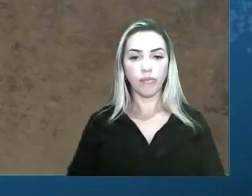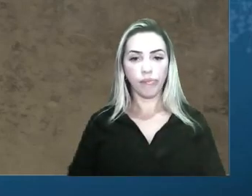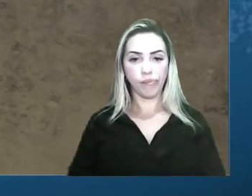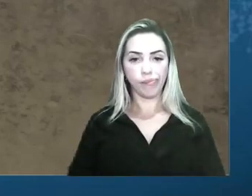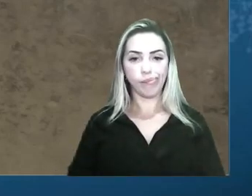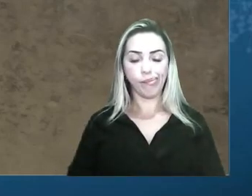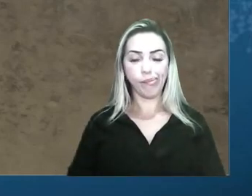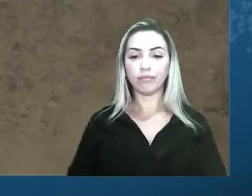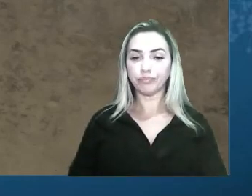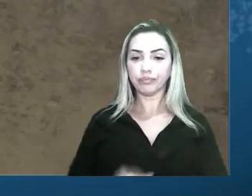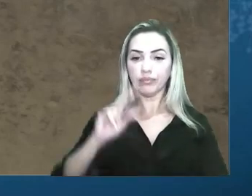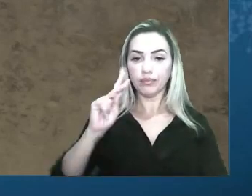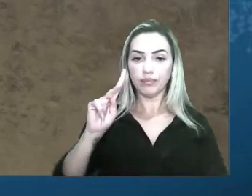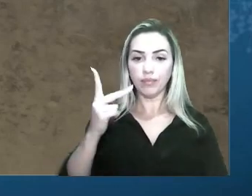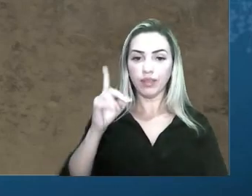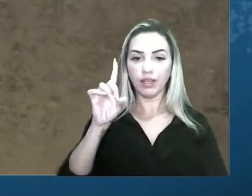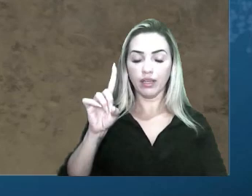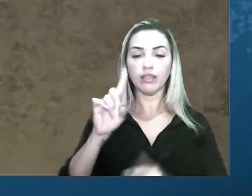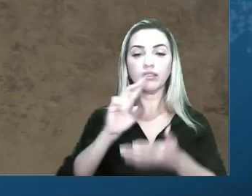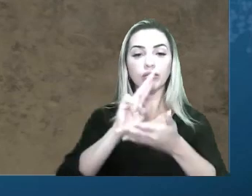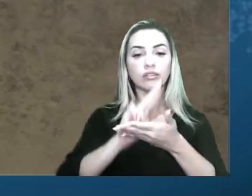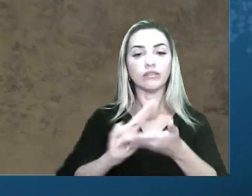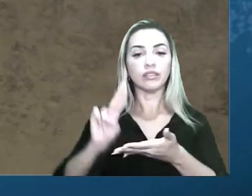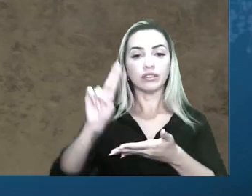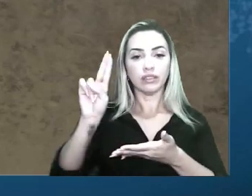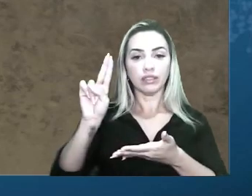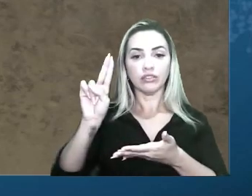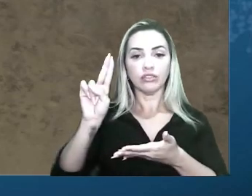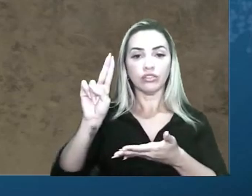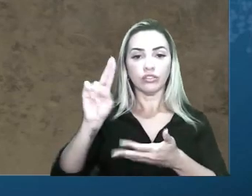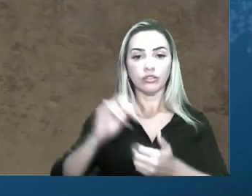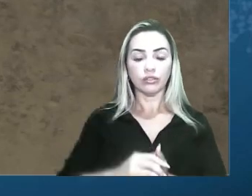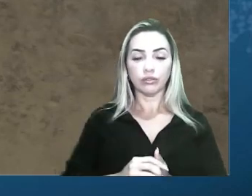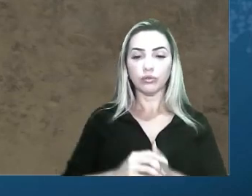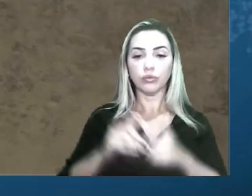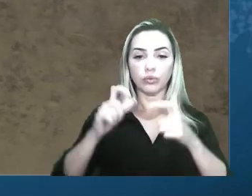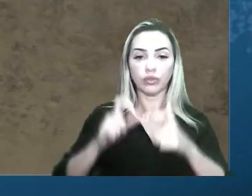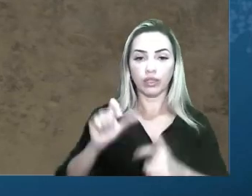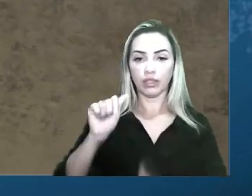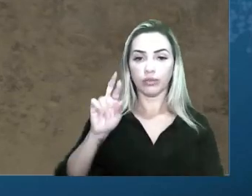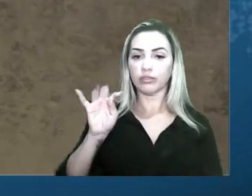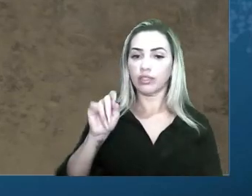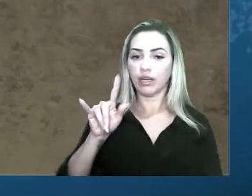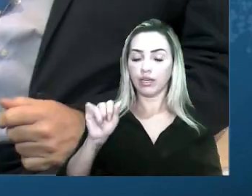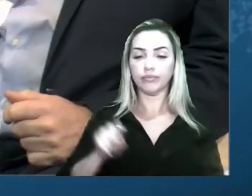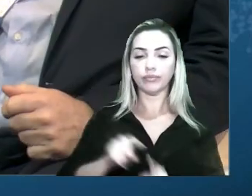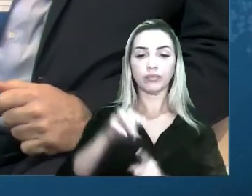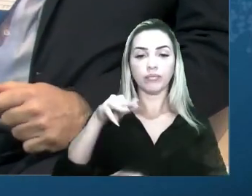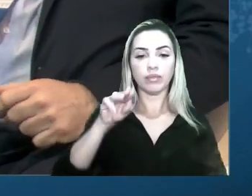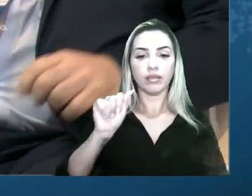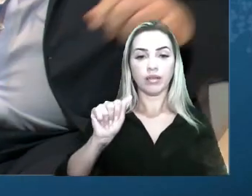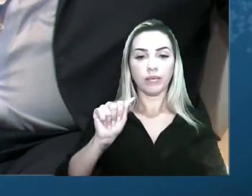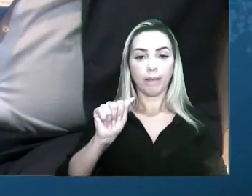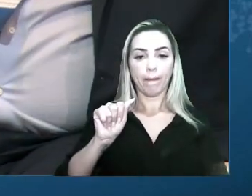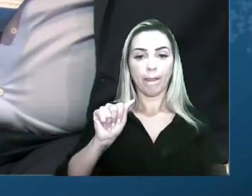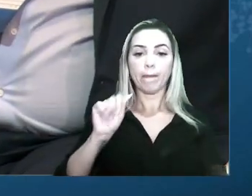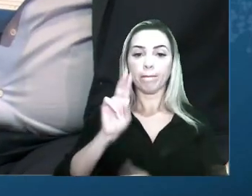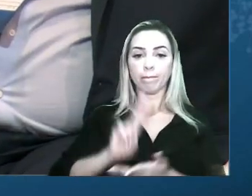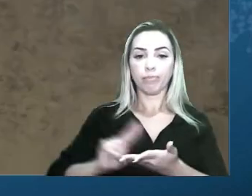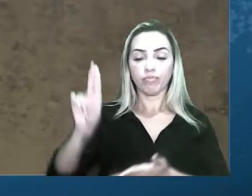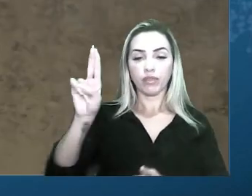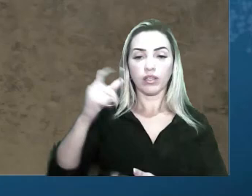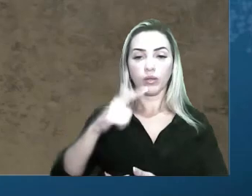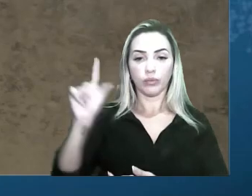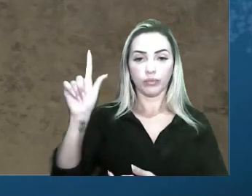PhD pela University of Western, na Austrália, e MBA pela Johns Hopkins